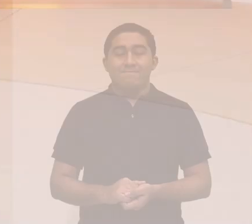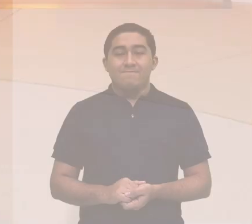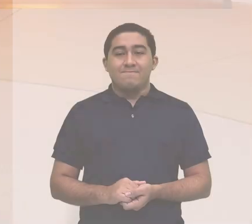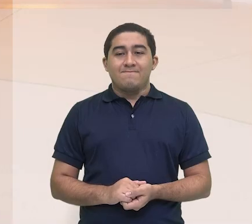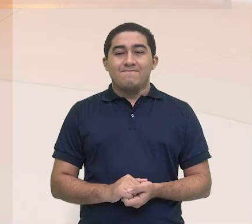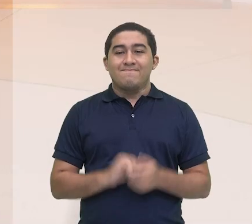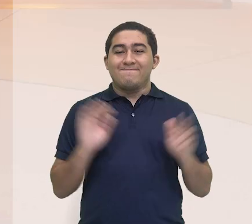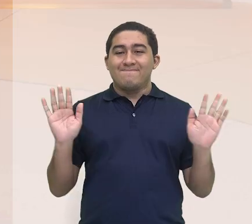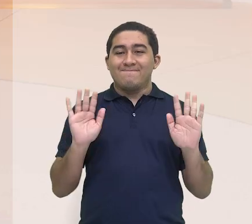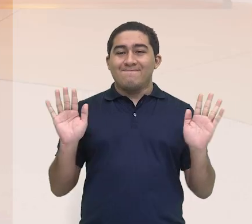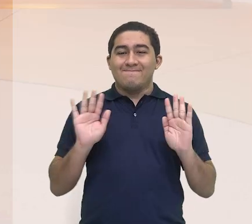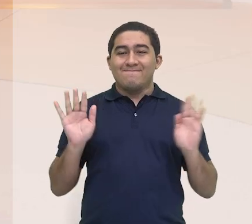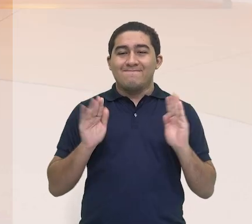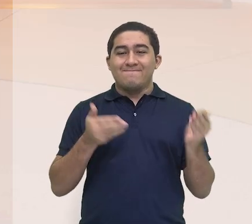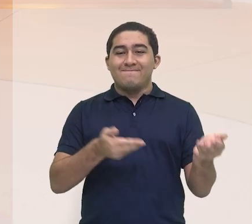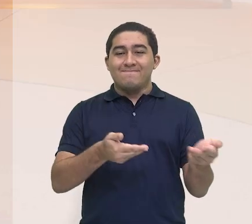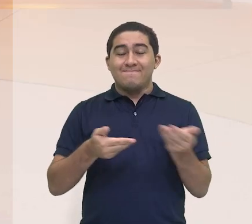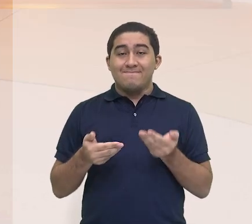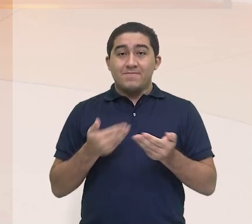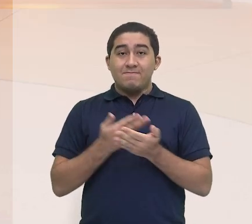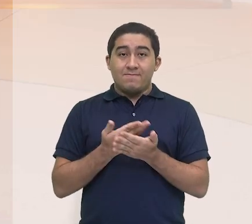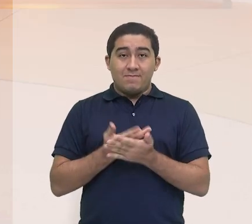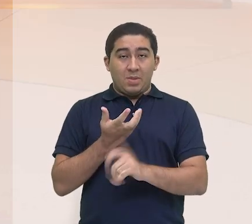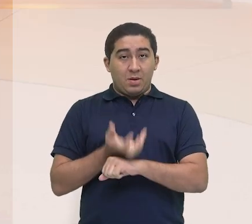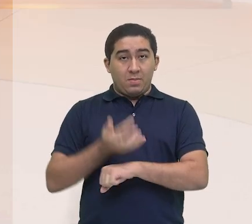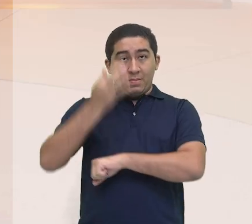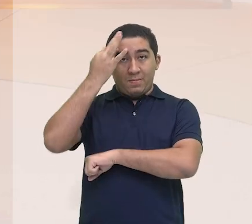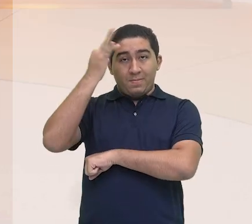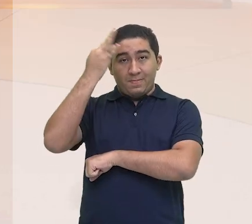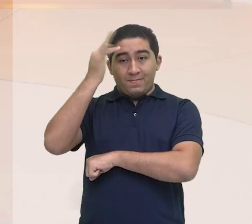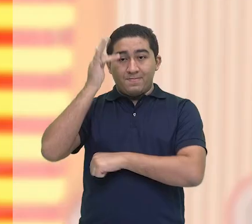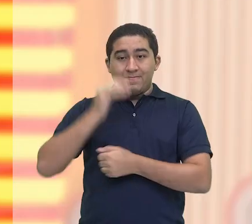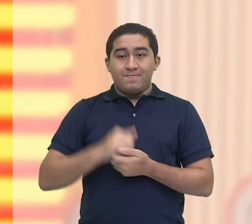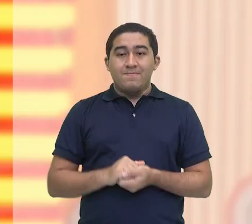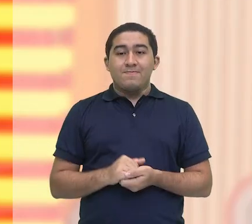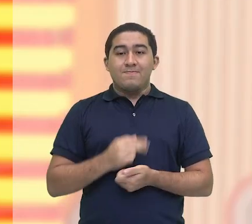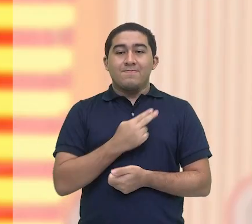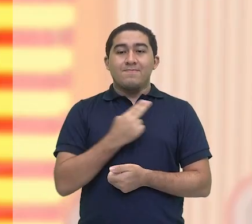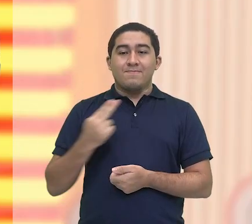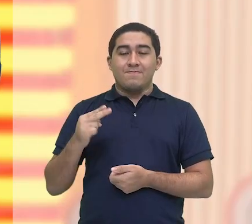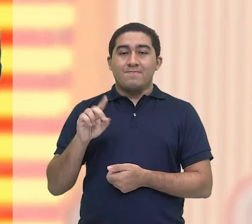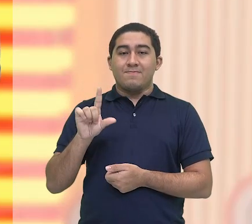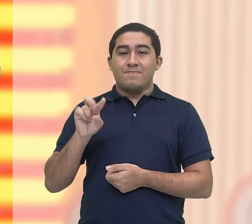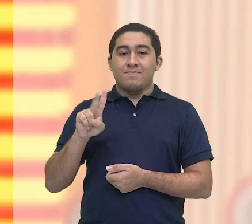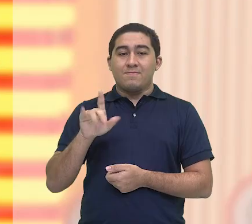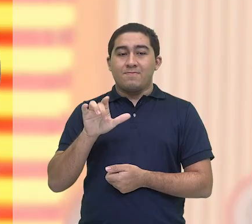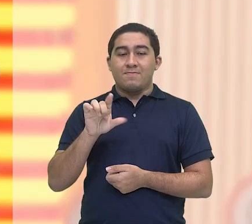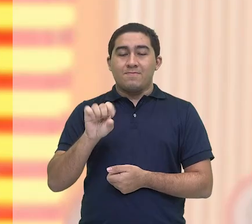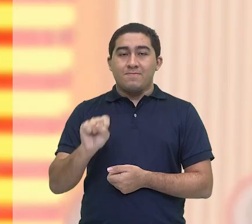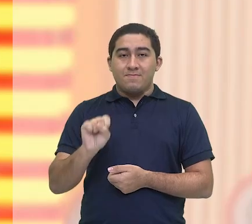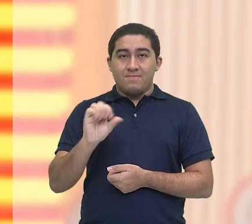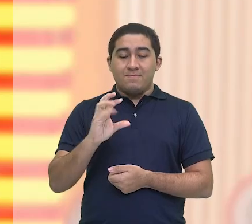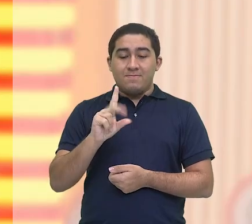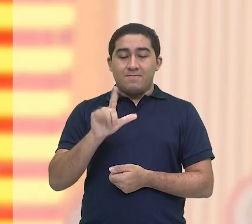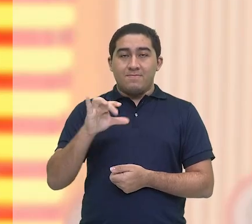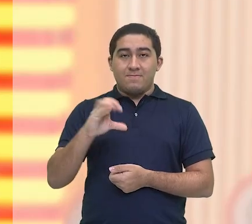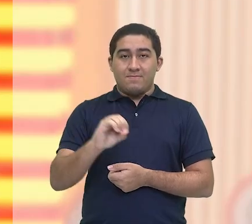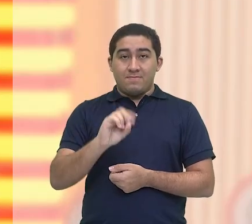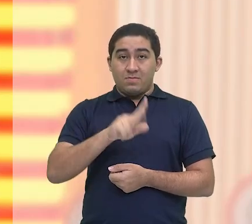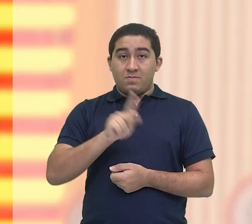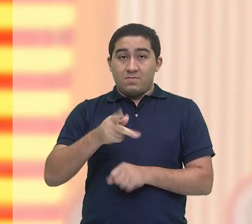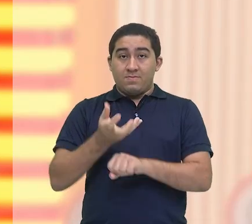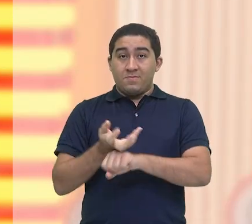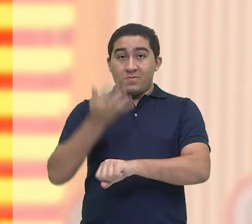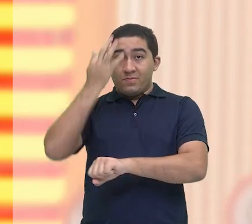Olá pessoal, sejam bem-vindos aqui à nossa aula de filosofia. Eu sou o professor Luiz Cláudio, professor de filosofia aqui do Centro de